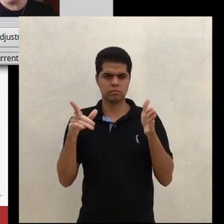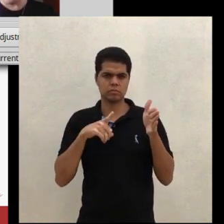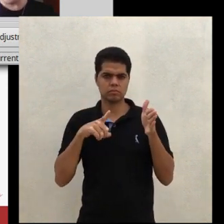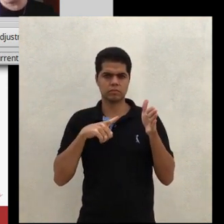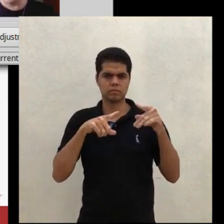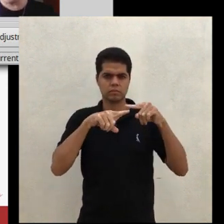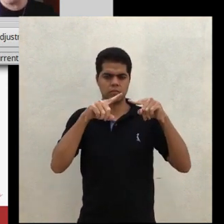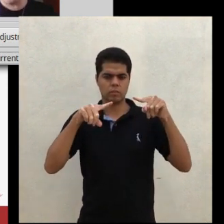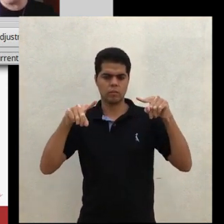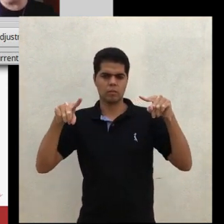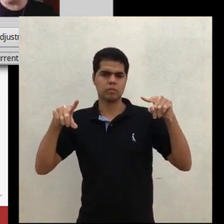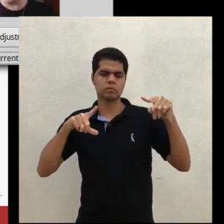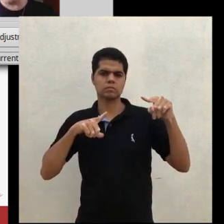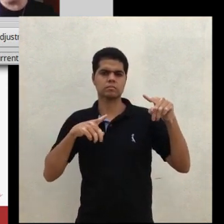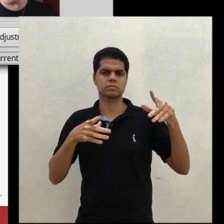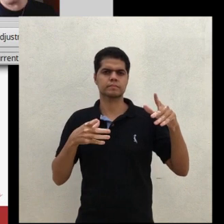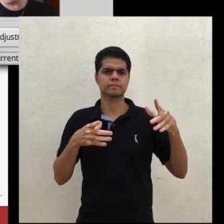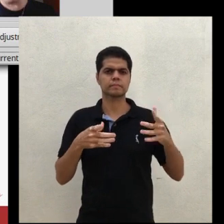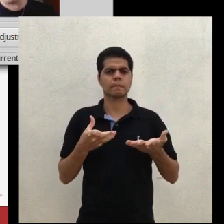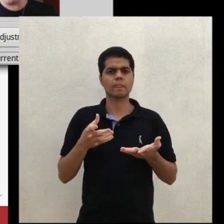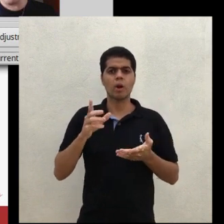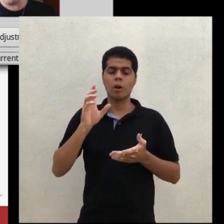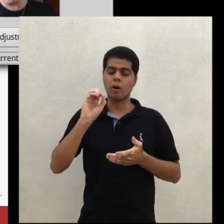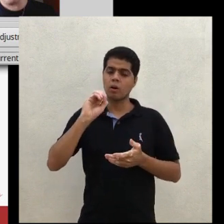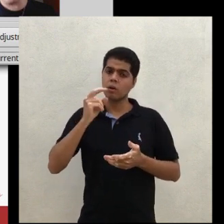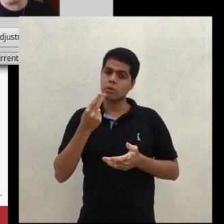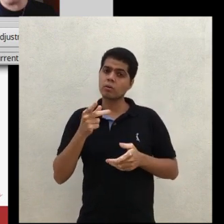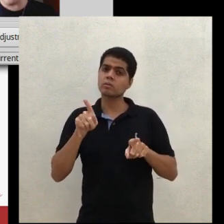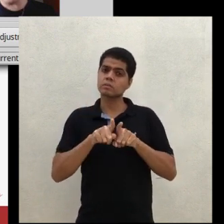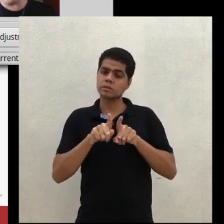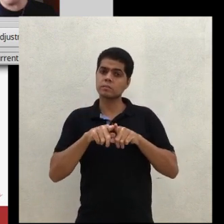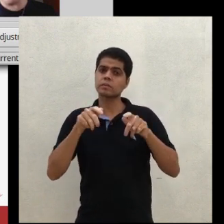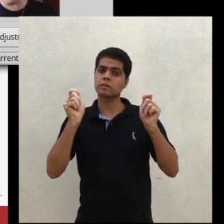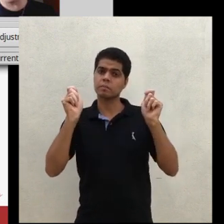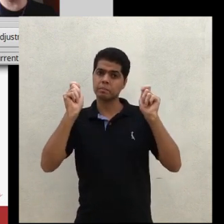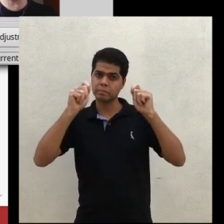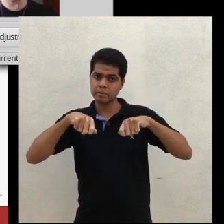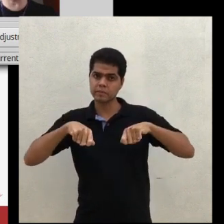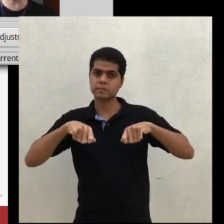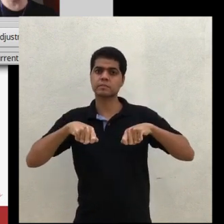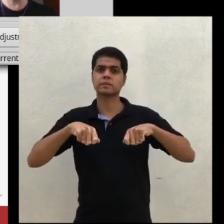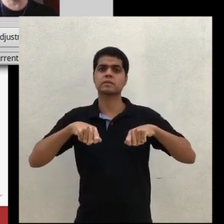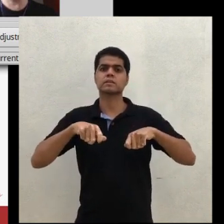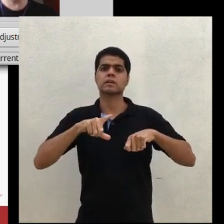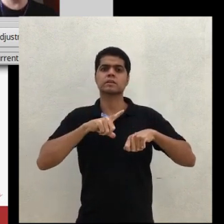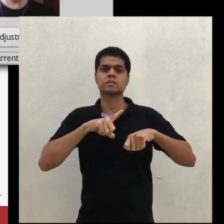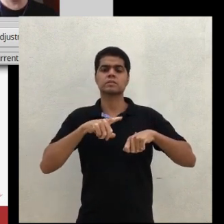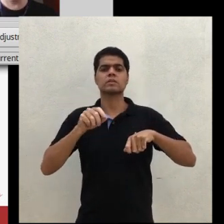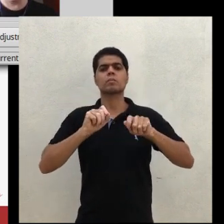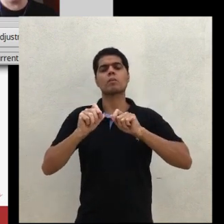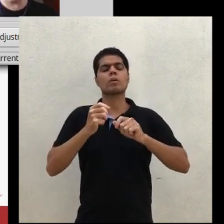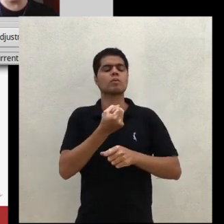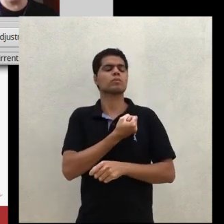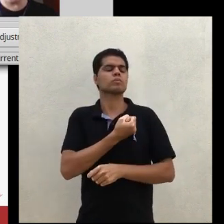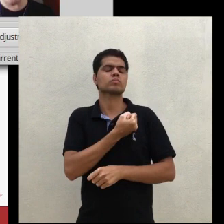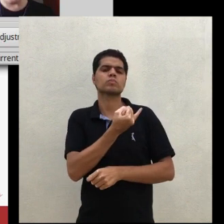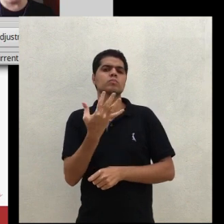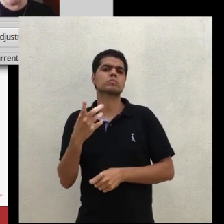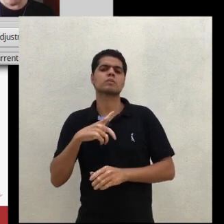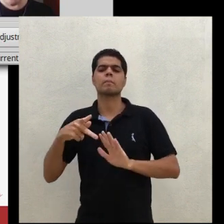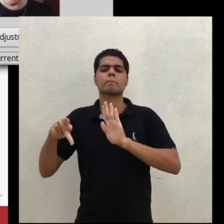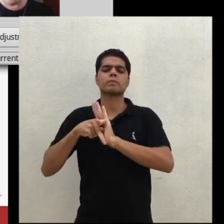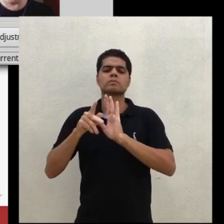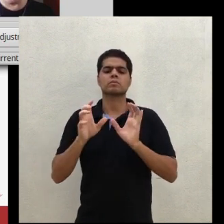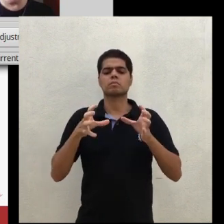possibilidade, ou tanto que aquele valor que você colocou pertencer mais a um conjunto do que a outro. Tá? Aqui ele pertence muito